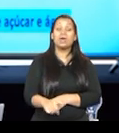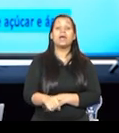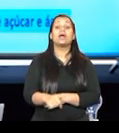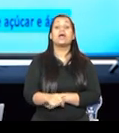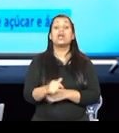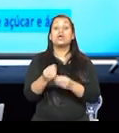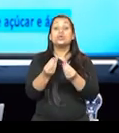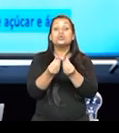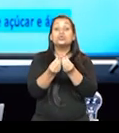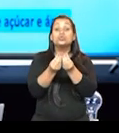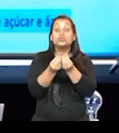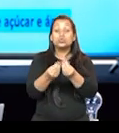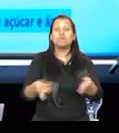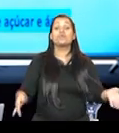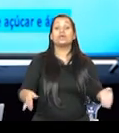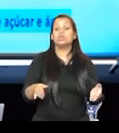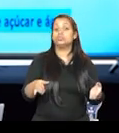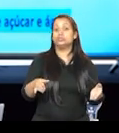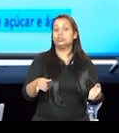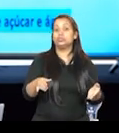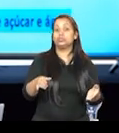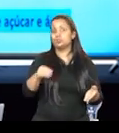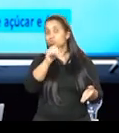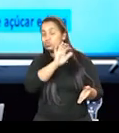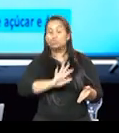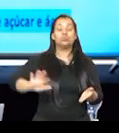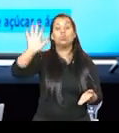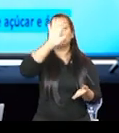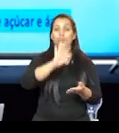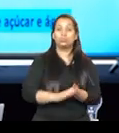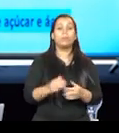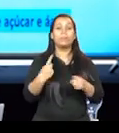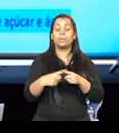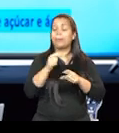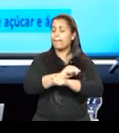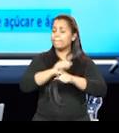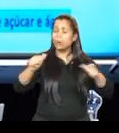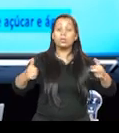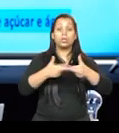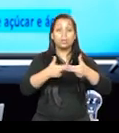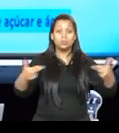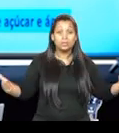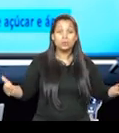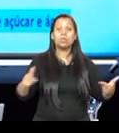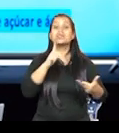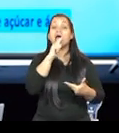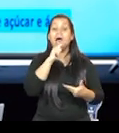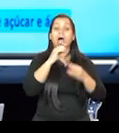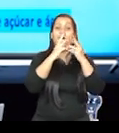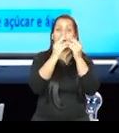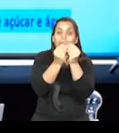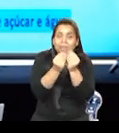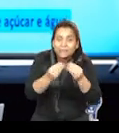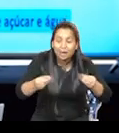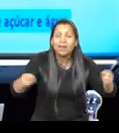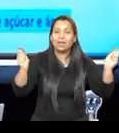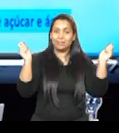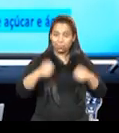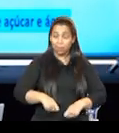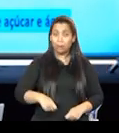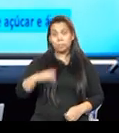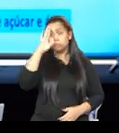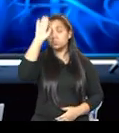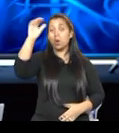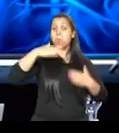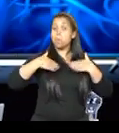solvente universal? É porque ela consegue dissolver a grande maioria dos elementos, inclusive os nutrientes do corpo